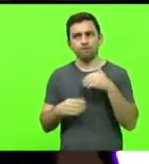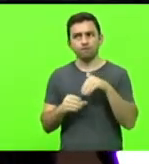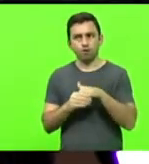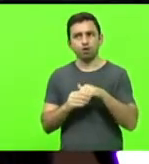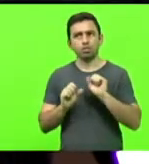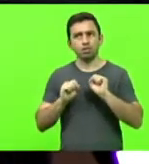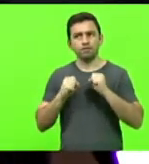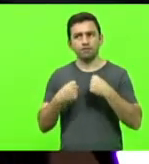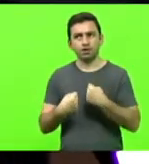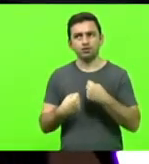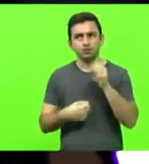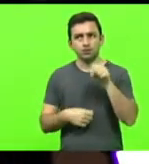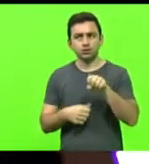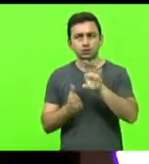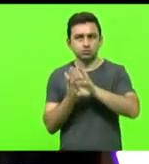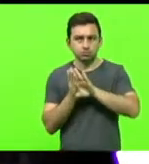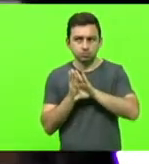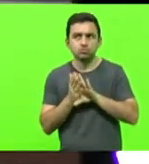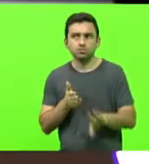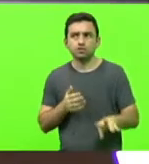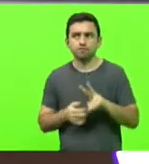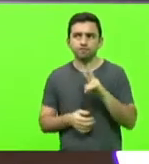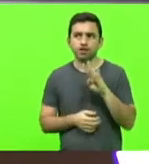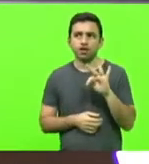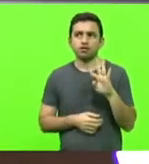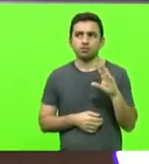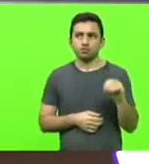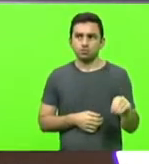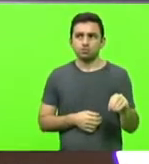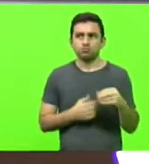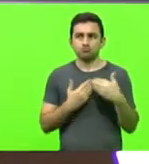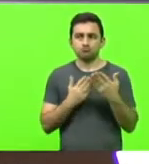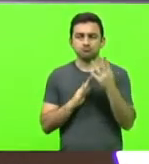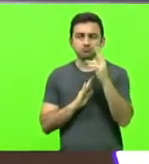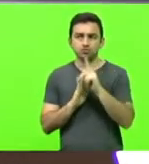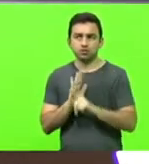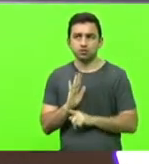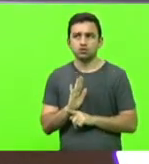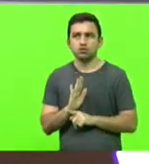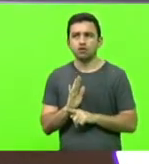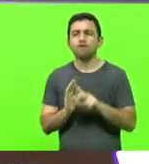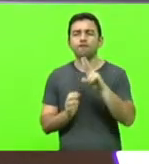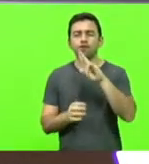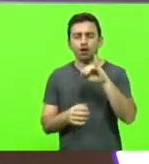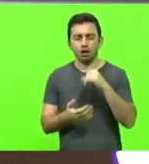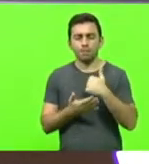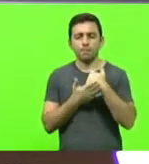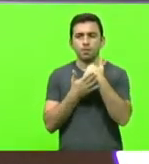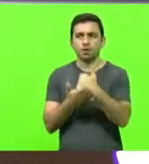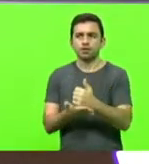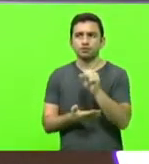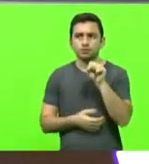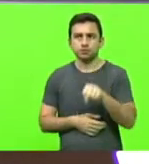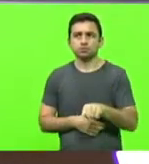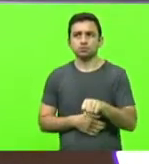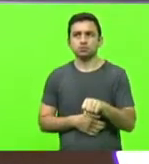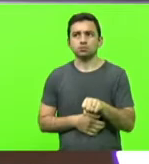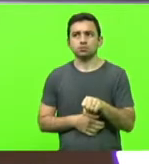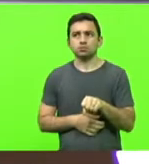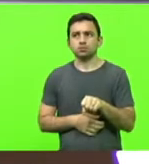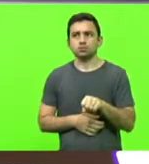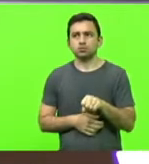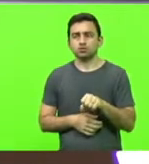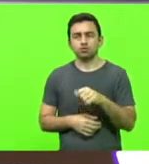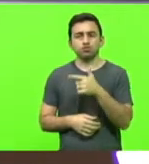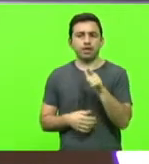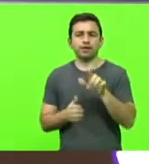defendo nós derrubarmos o veto desse projeto que vai beneficiar, sim, não tem renúncia de receita e